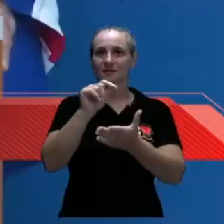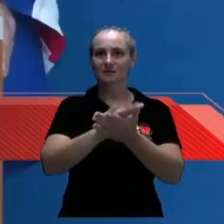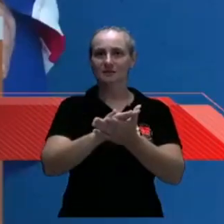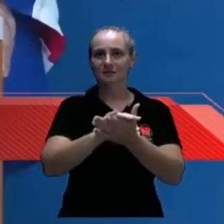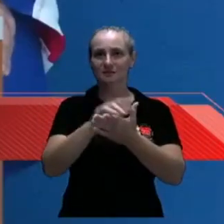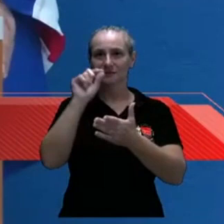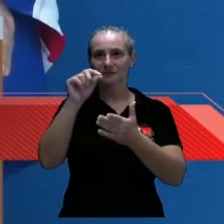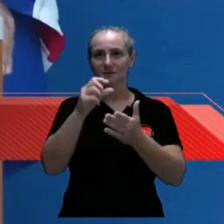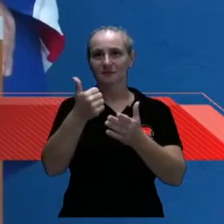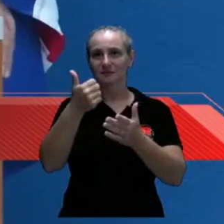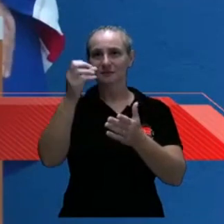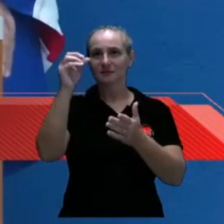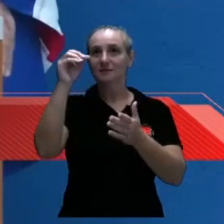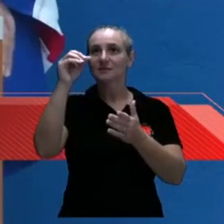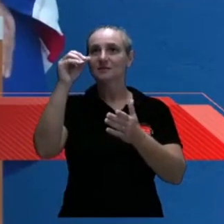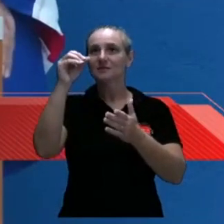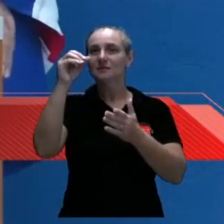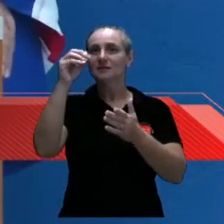velocidade é 100 por hora? Oi?